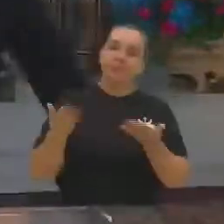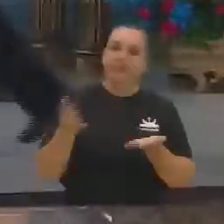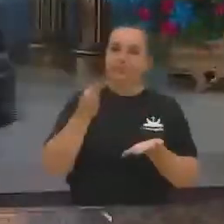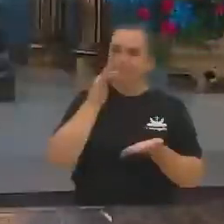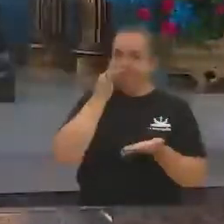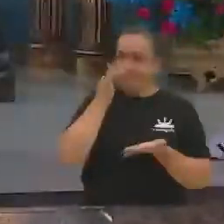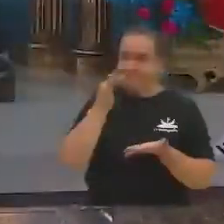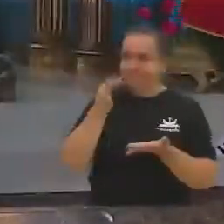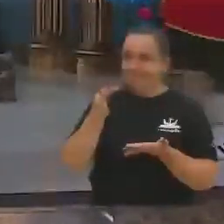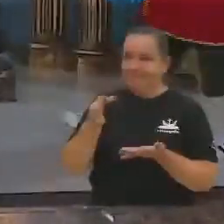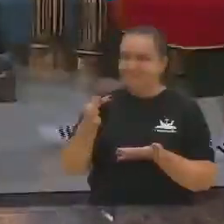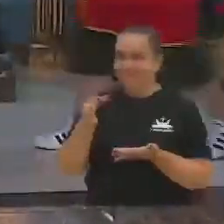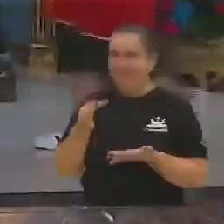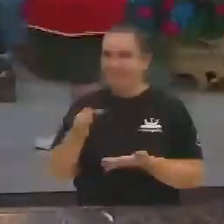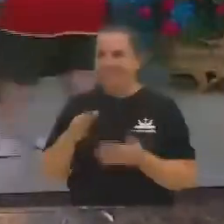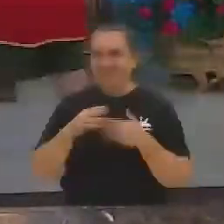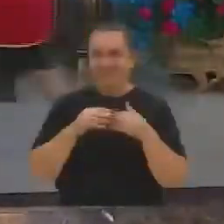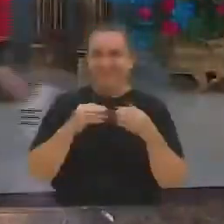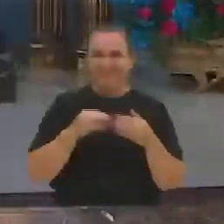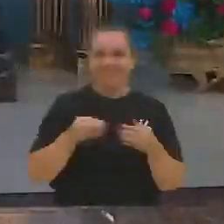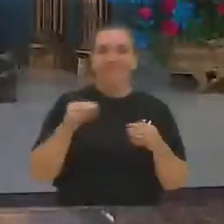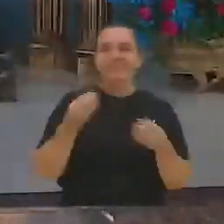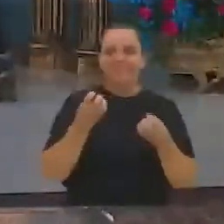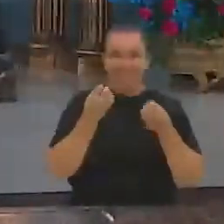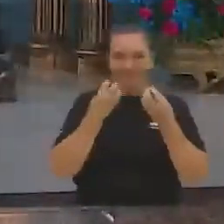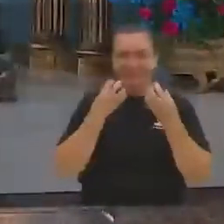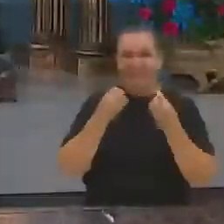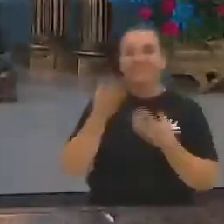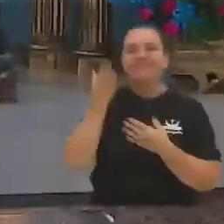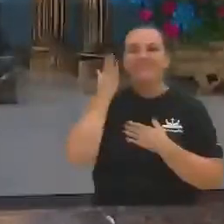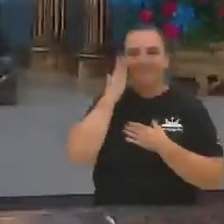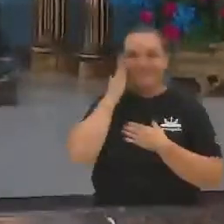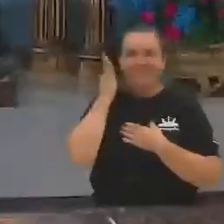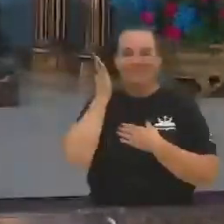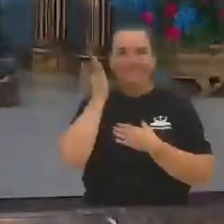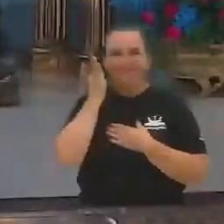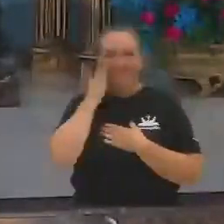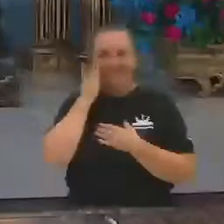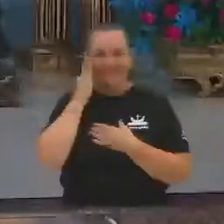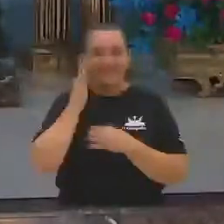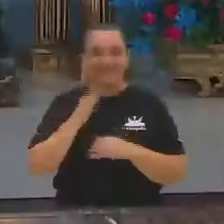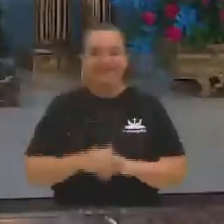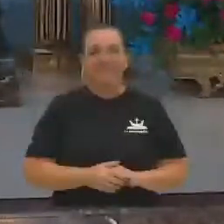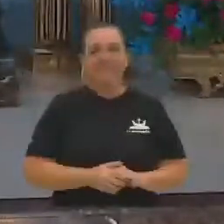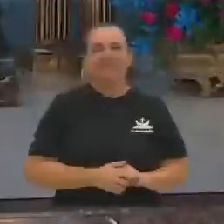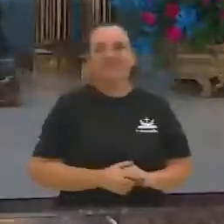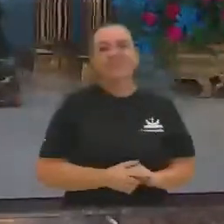Oferecem rosas nas mãos que sabem ser